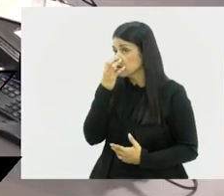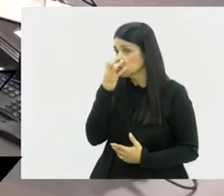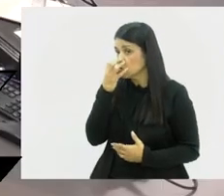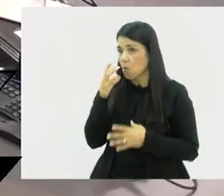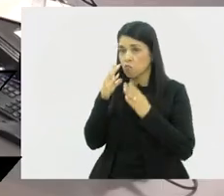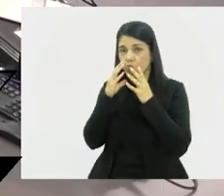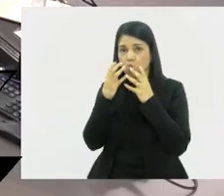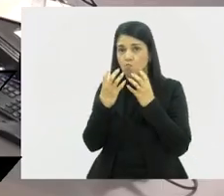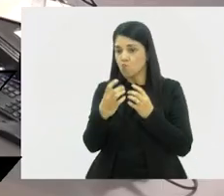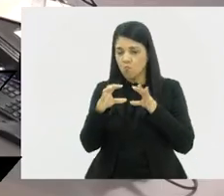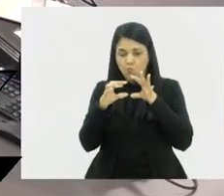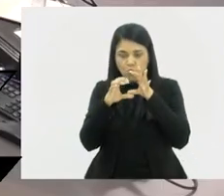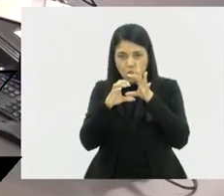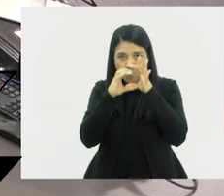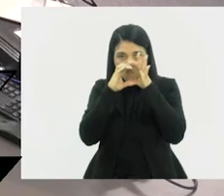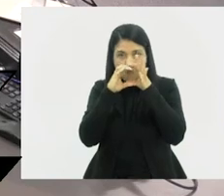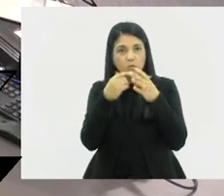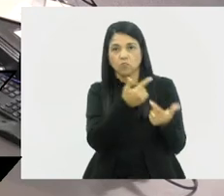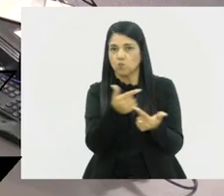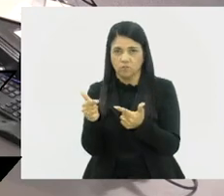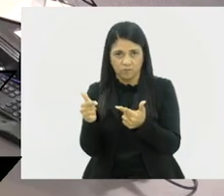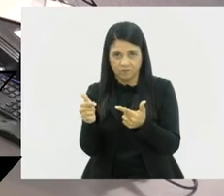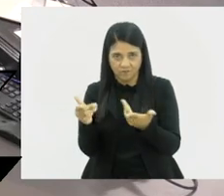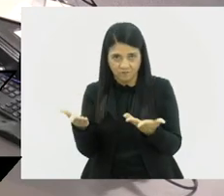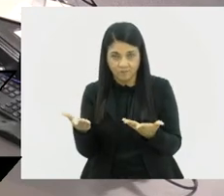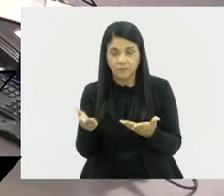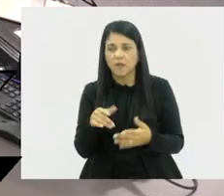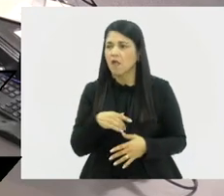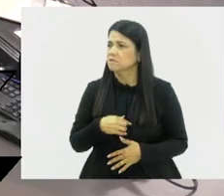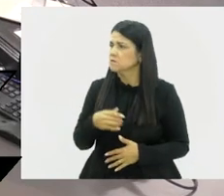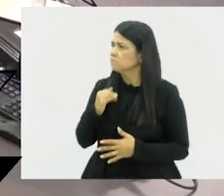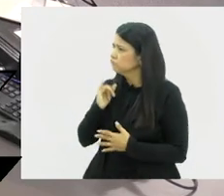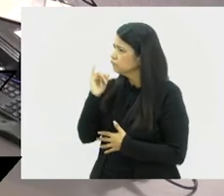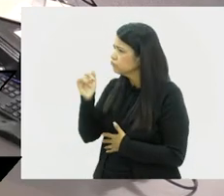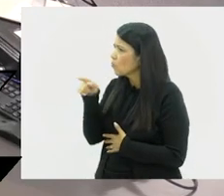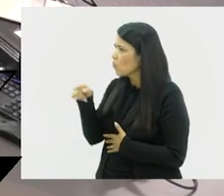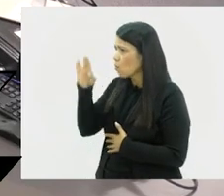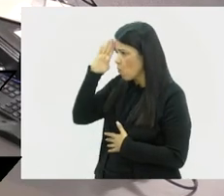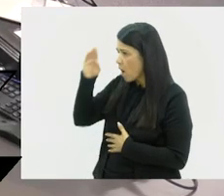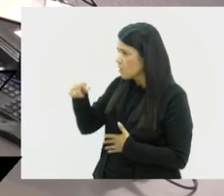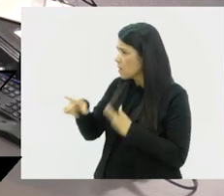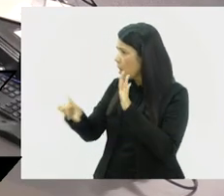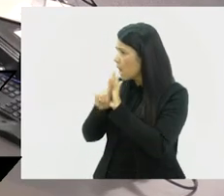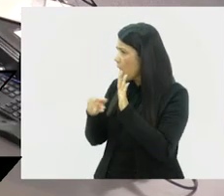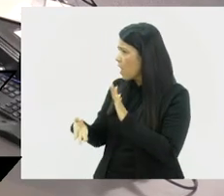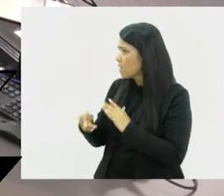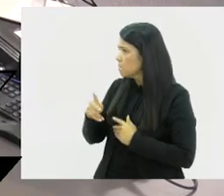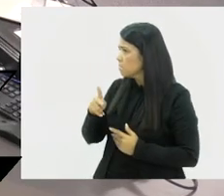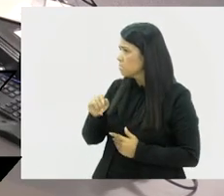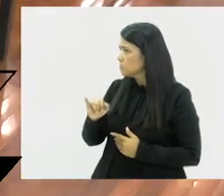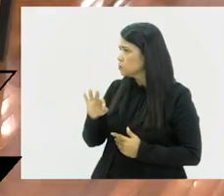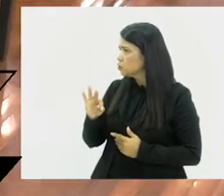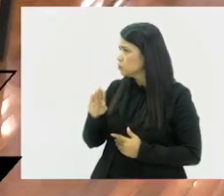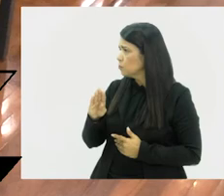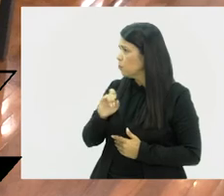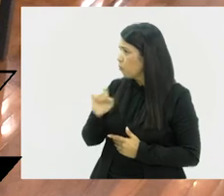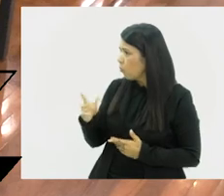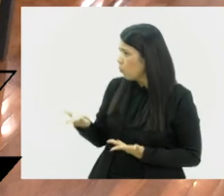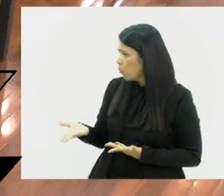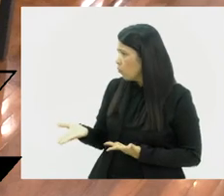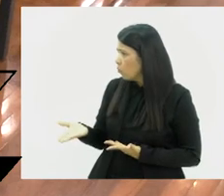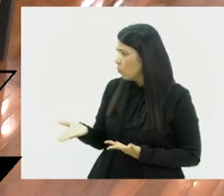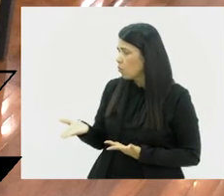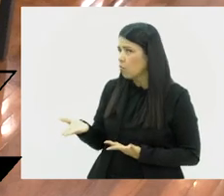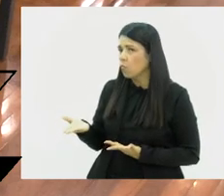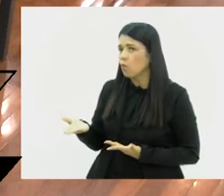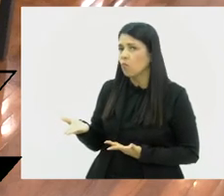focinheira. Aí você chega para um guarda e fala, guarda, tem a lei do pitbull, ou seja lá como se chama,